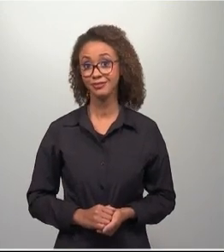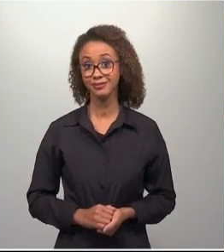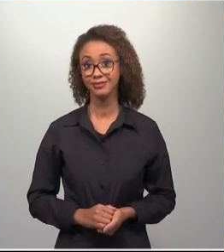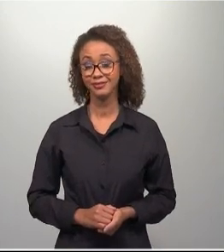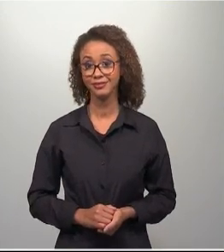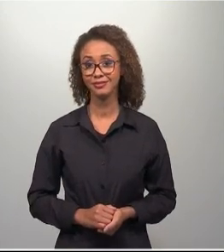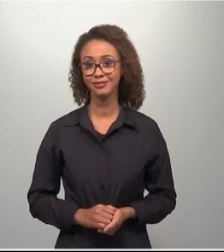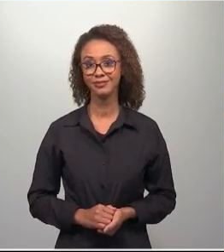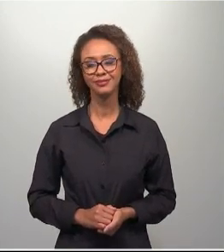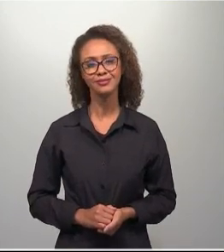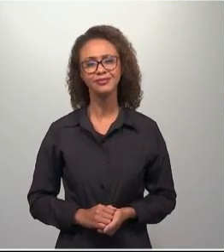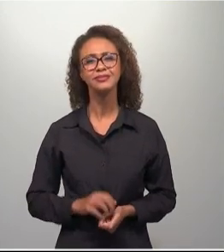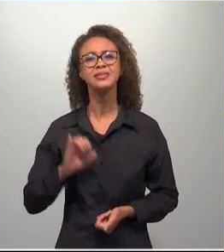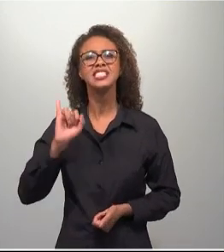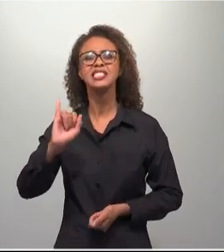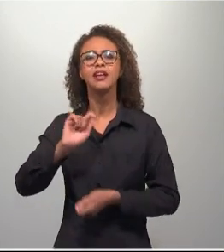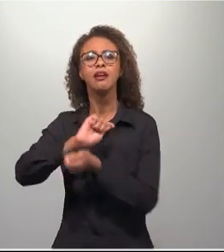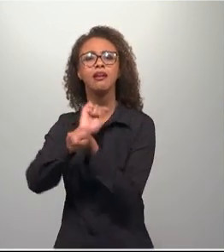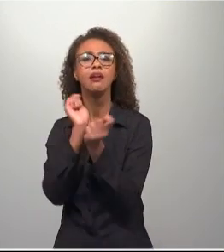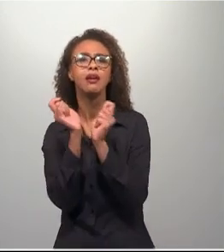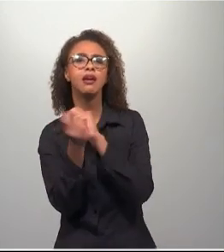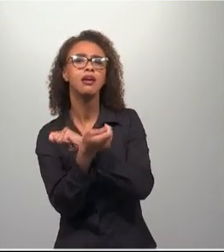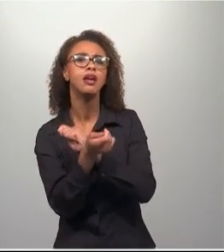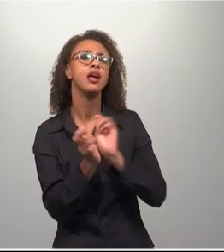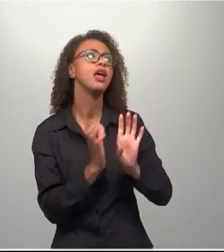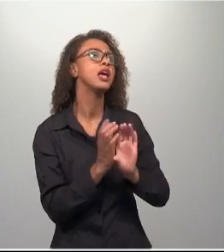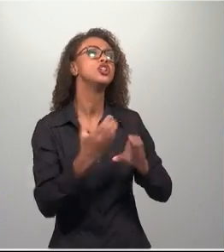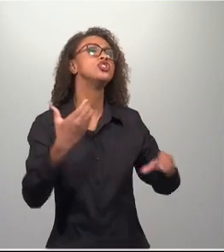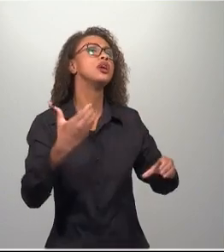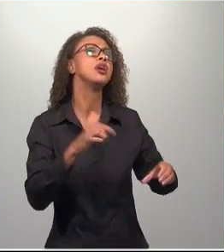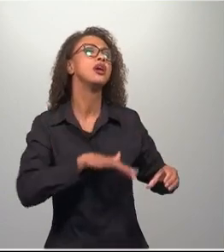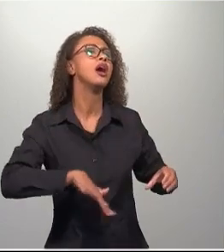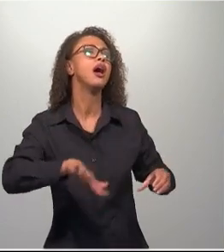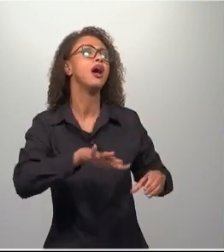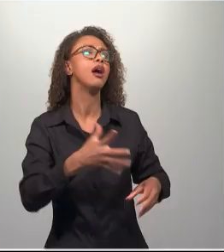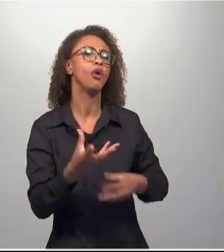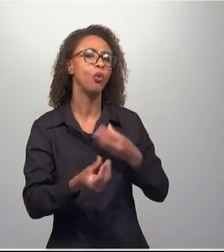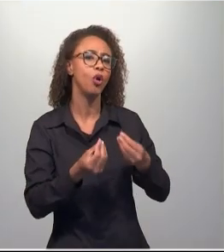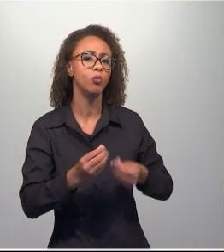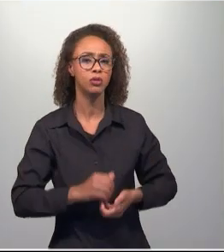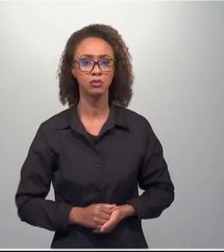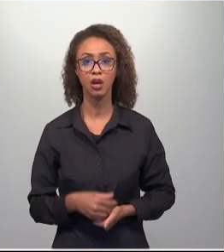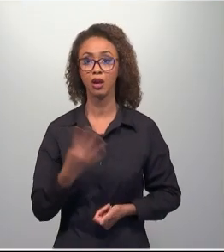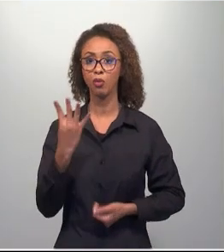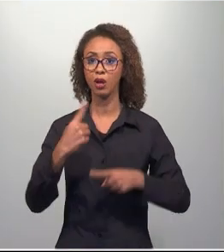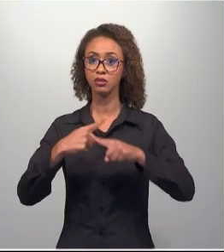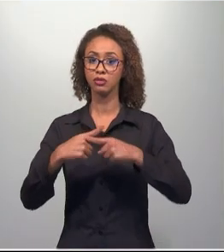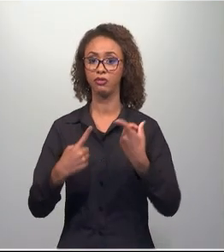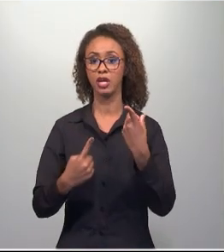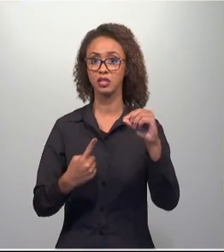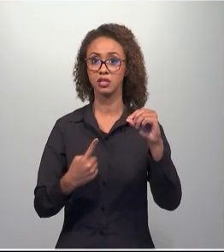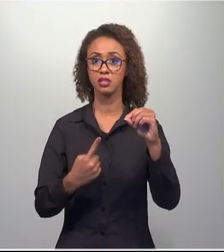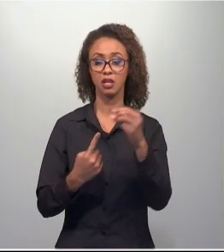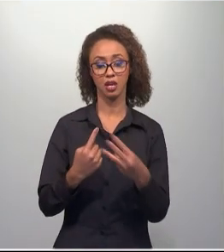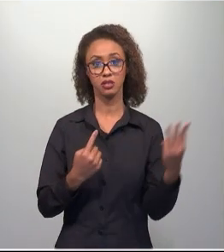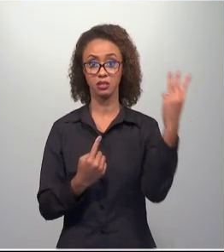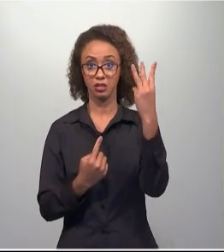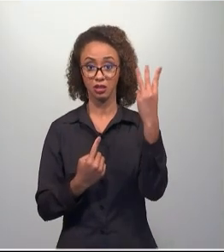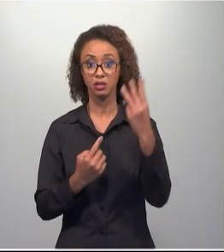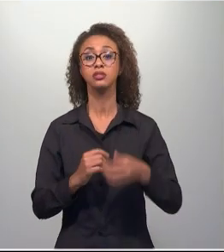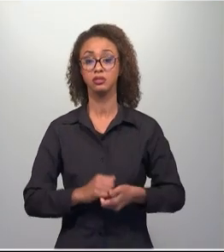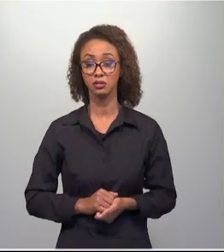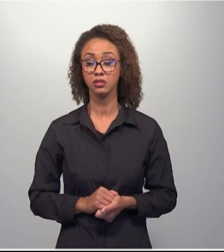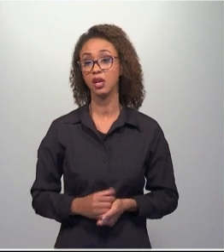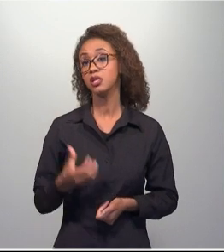se transformar isso em linguagem de engenharia eu tenho quatro vezes dez anos point